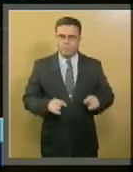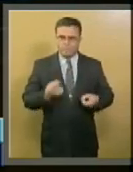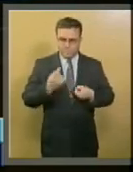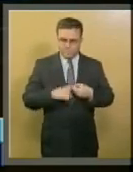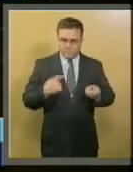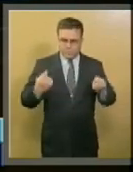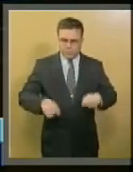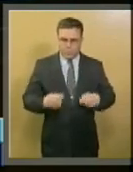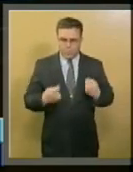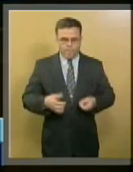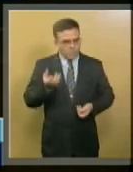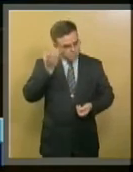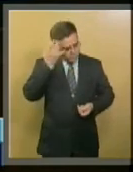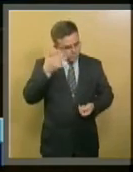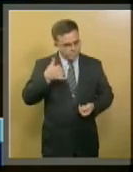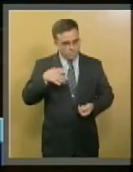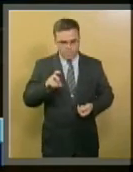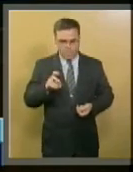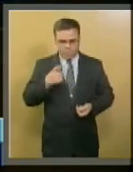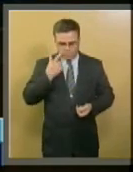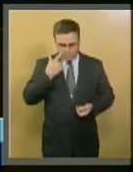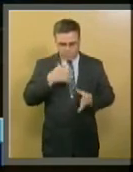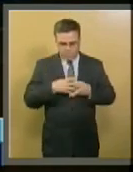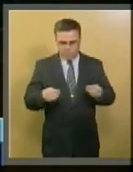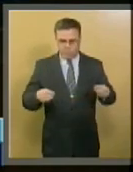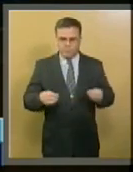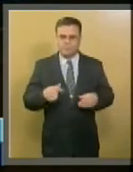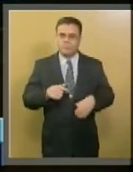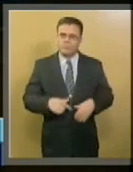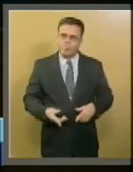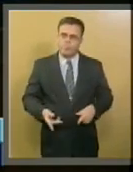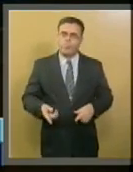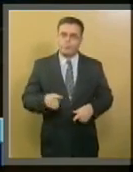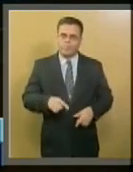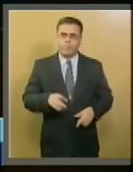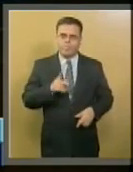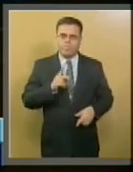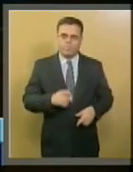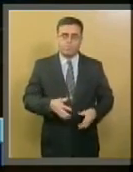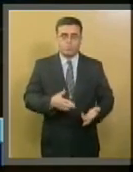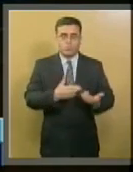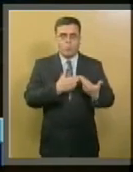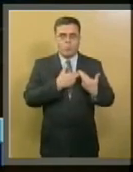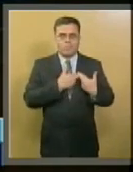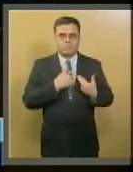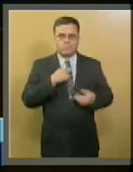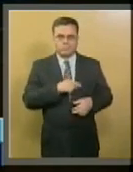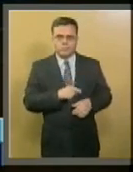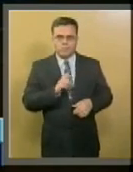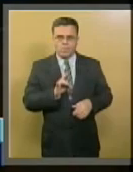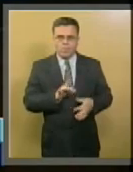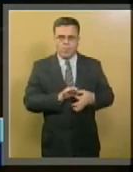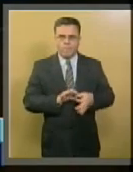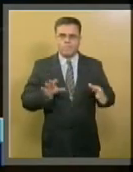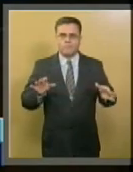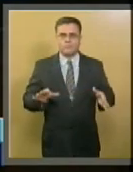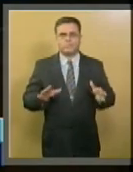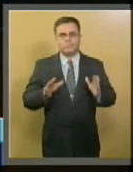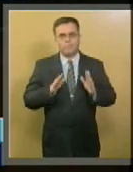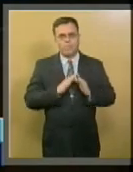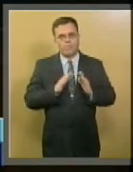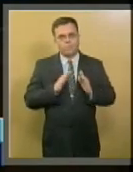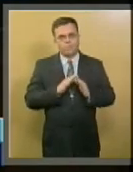Tem. Depois de 15 dias ele volta para a gente saber se sarou. Os tutores passam por uma assistente social que só autoriza o atendimento para